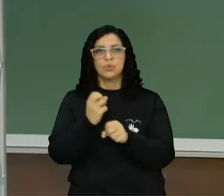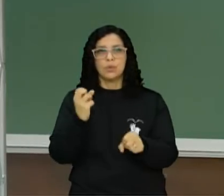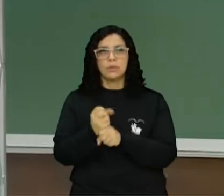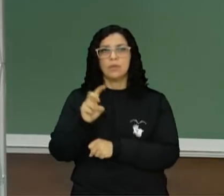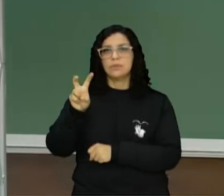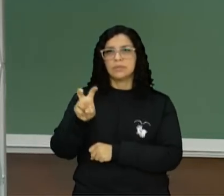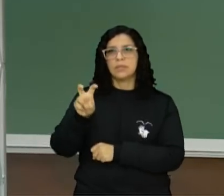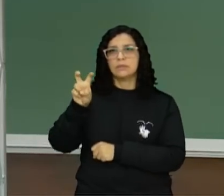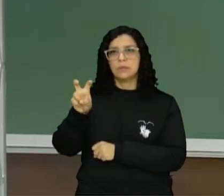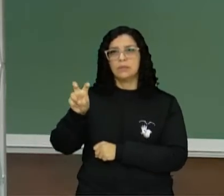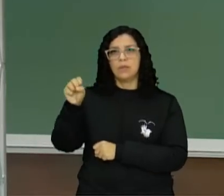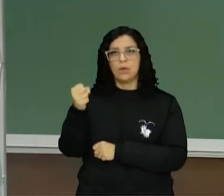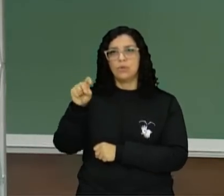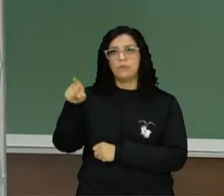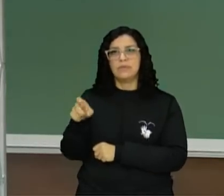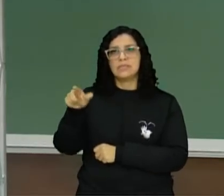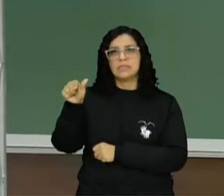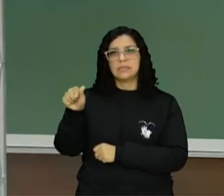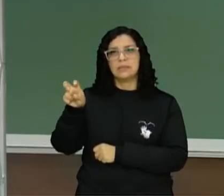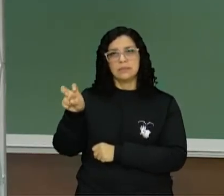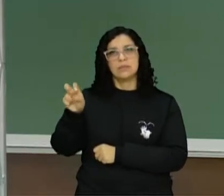nós temos